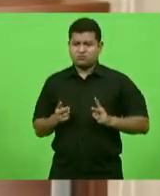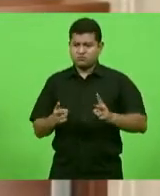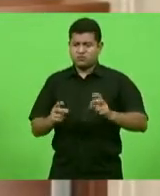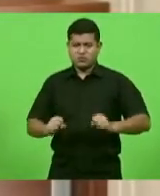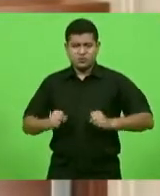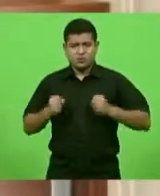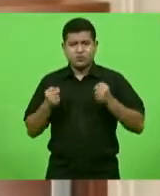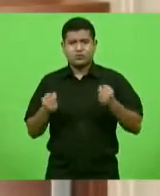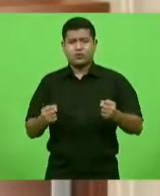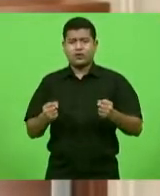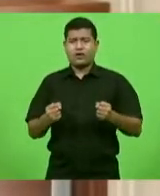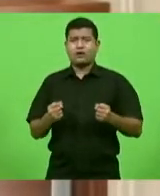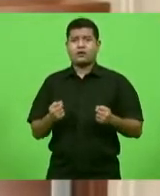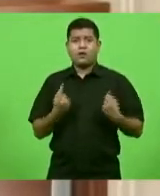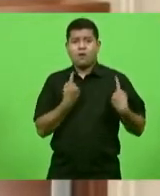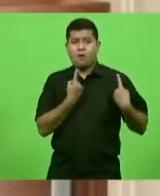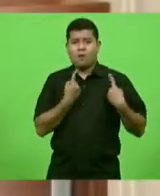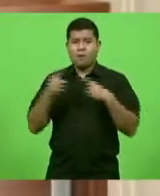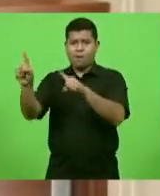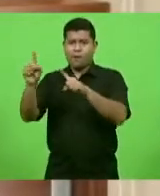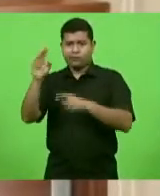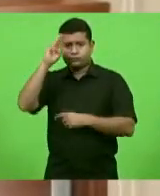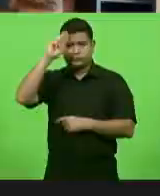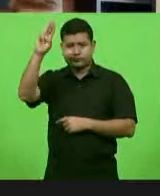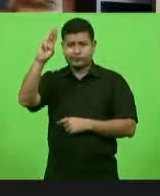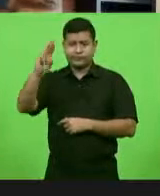Fora Moisés. Obrigado, presidente.